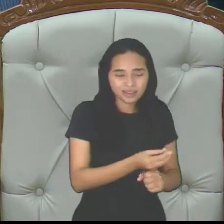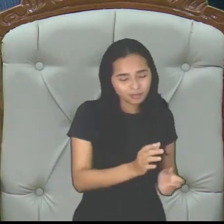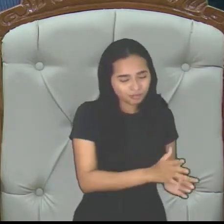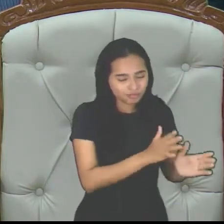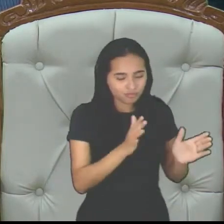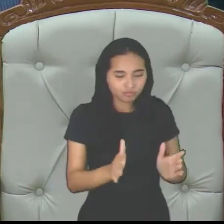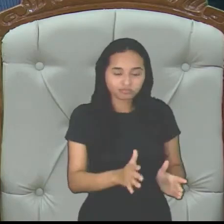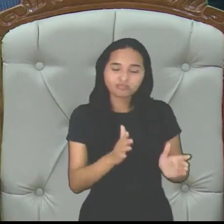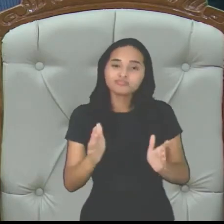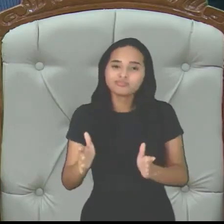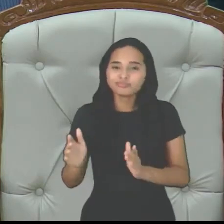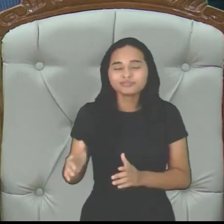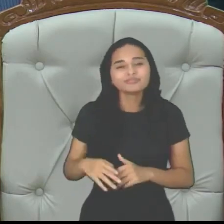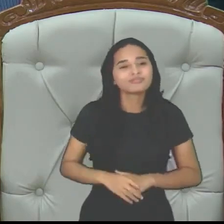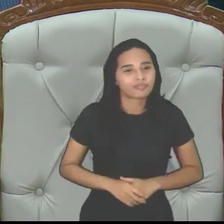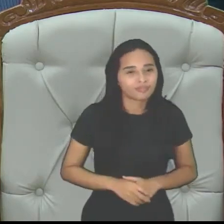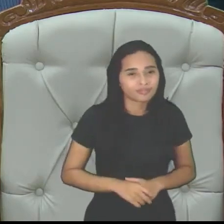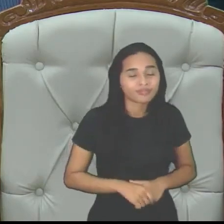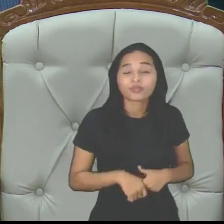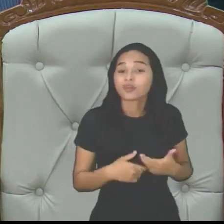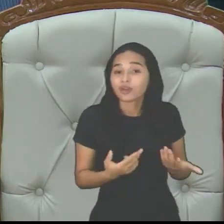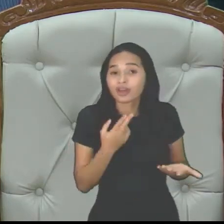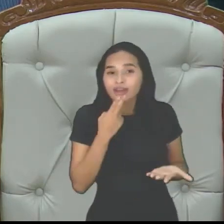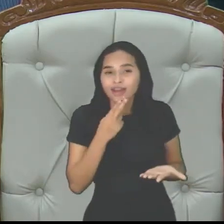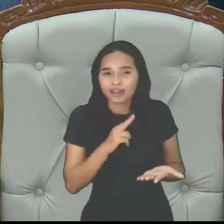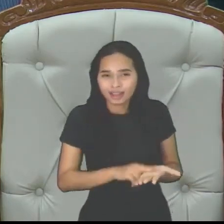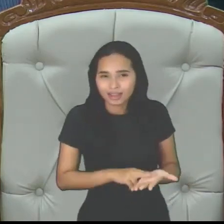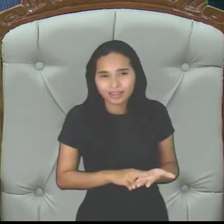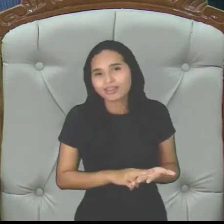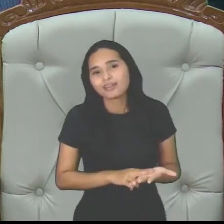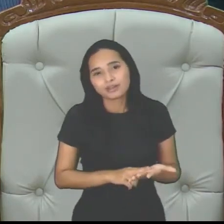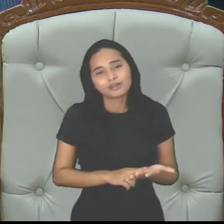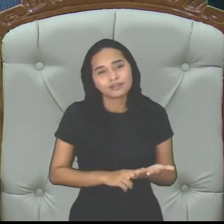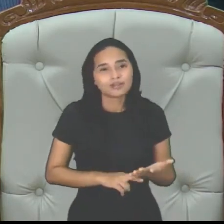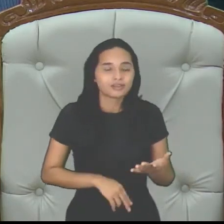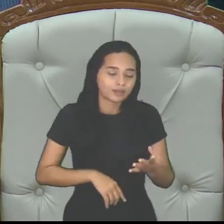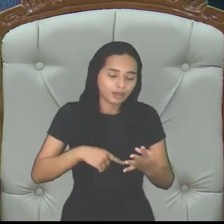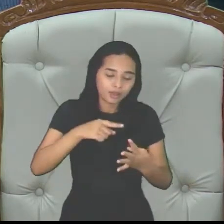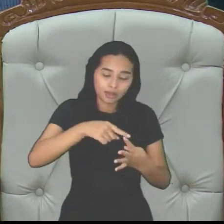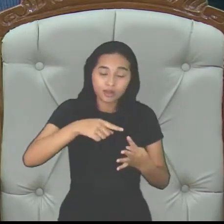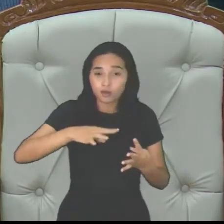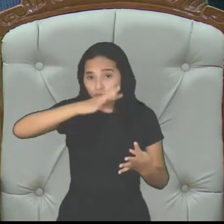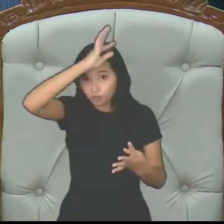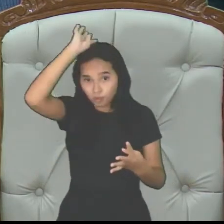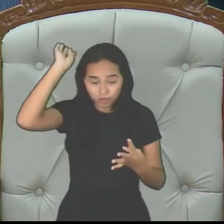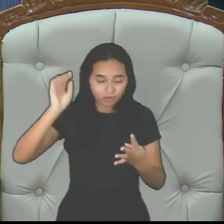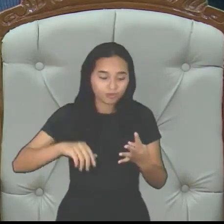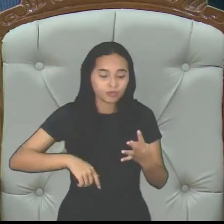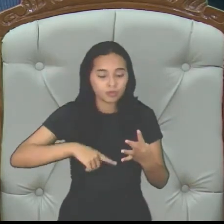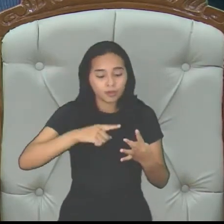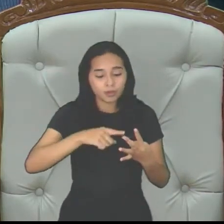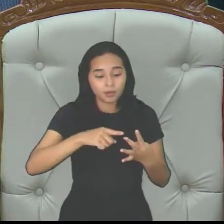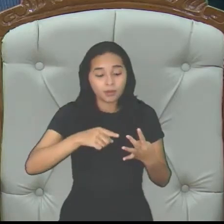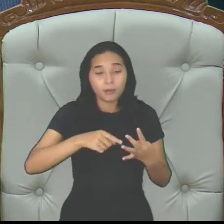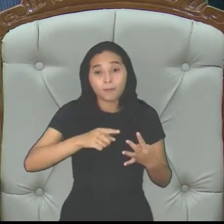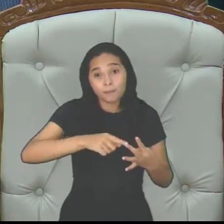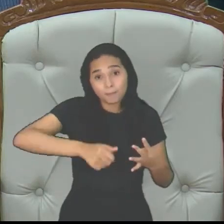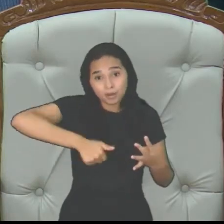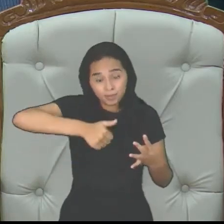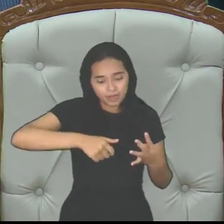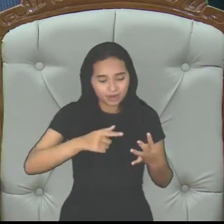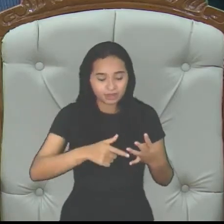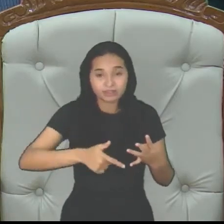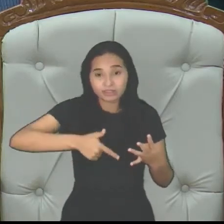processo. Quais são essas cartas? As cartas de Romanos, primeira e segunda epístola